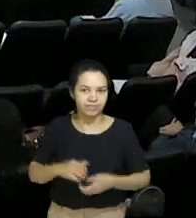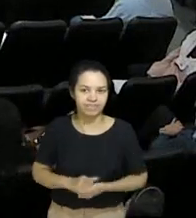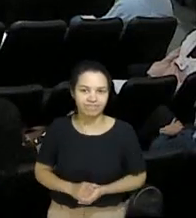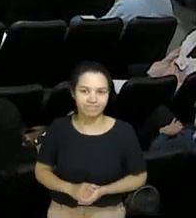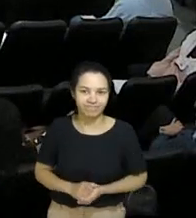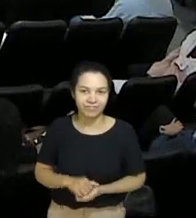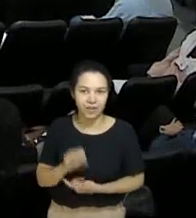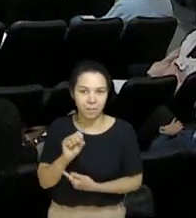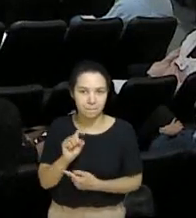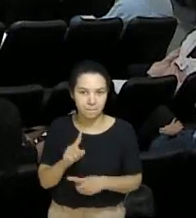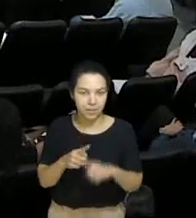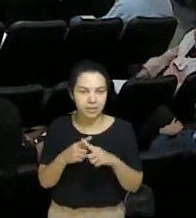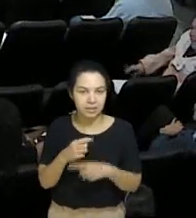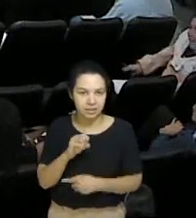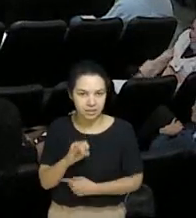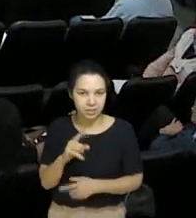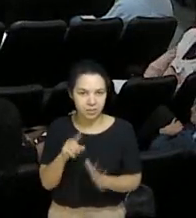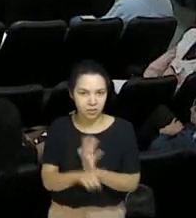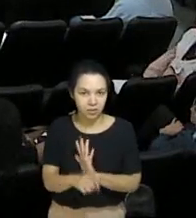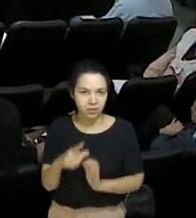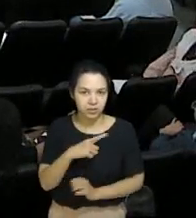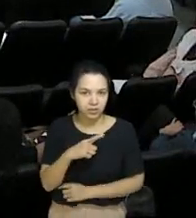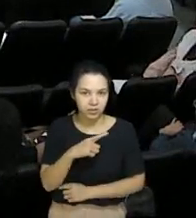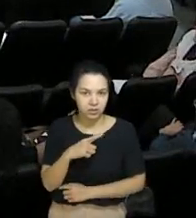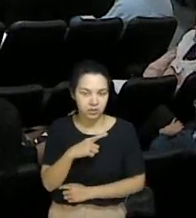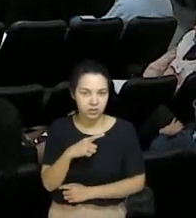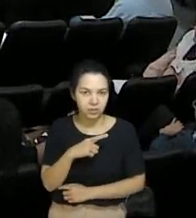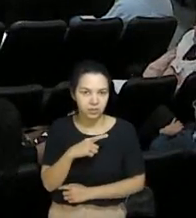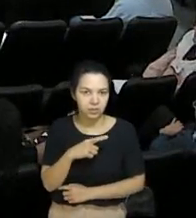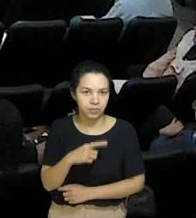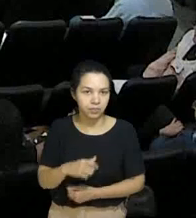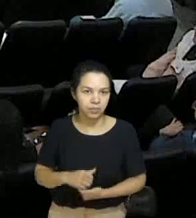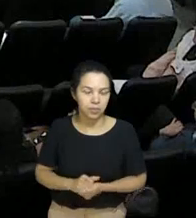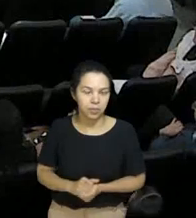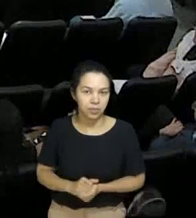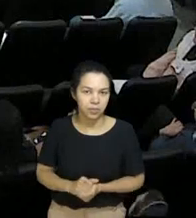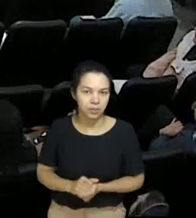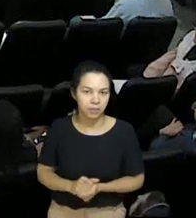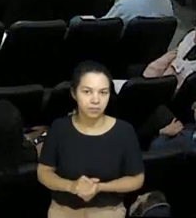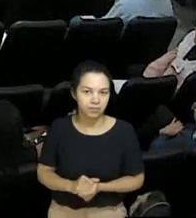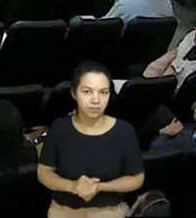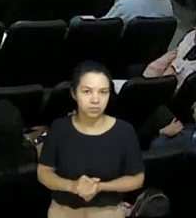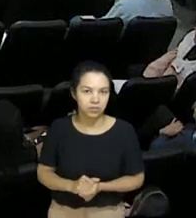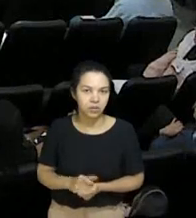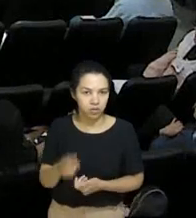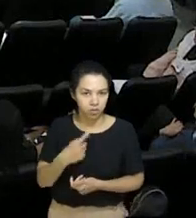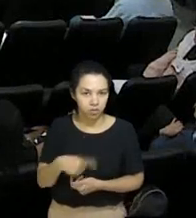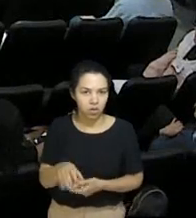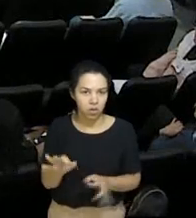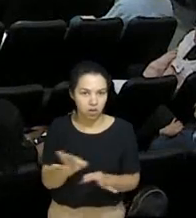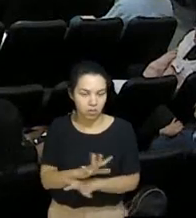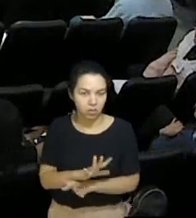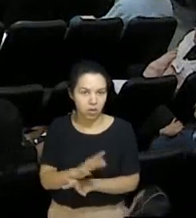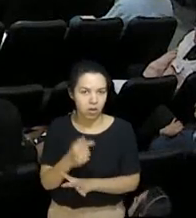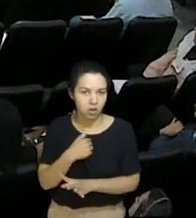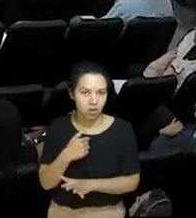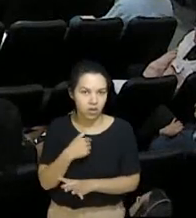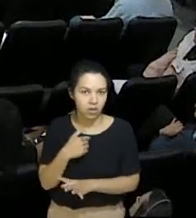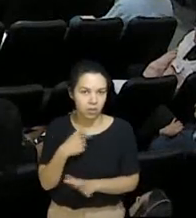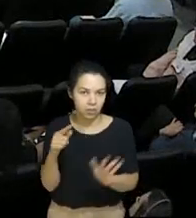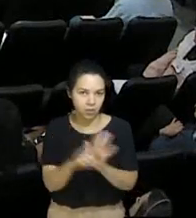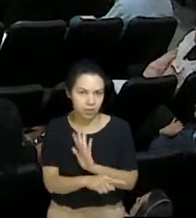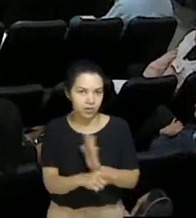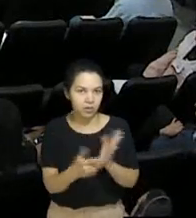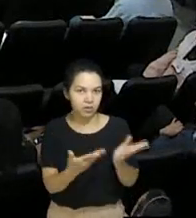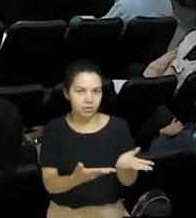alguém tiver perguntas, vamos lá, primeira. Eu queria fazer uma colocação, então, já que a gente está fechando para o CEDRA, para a Cristiane, né?